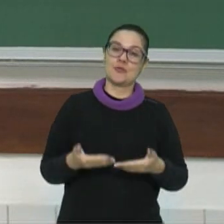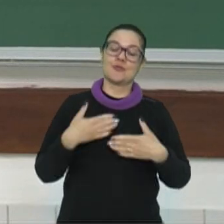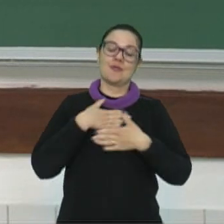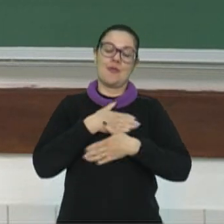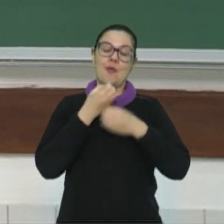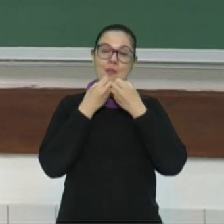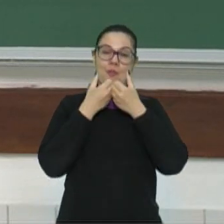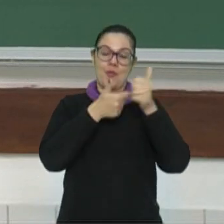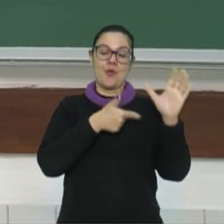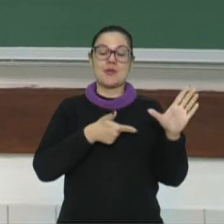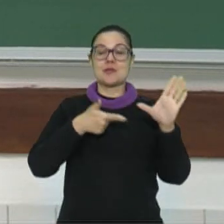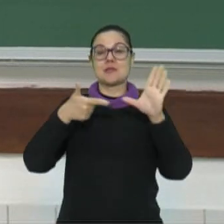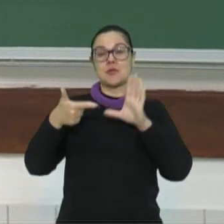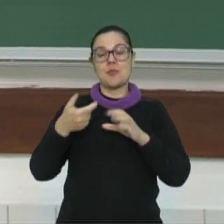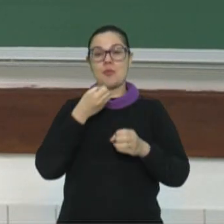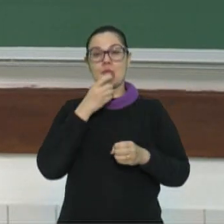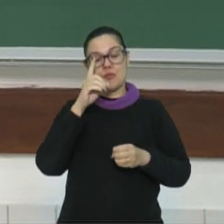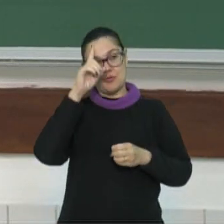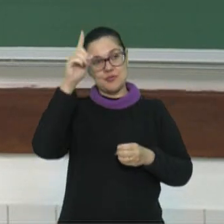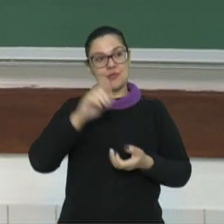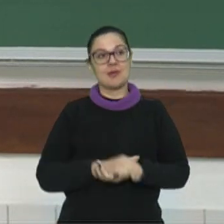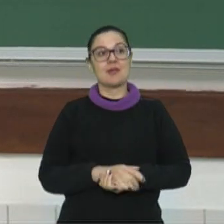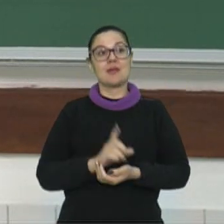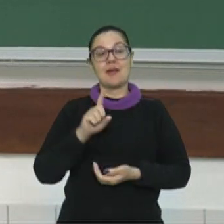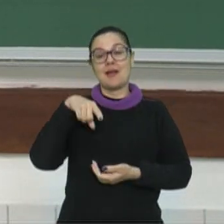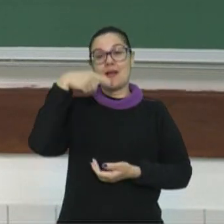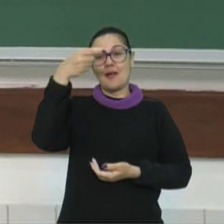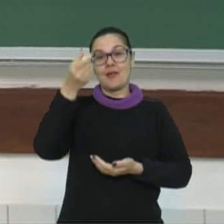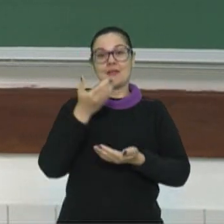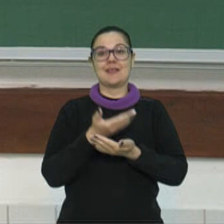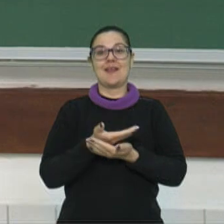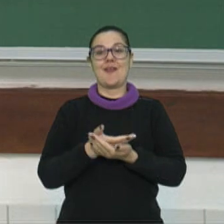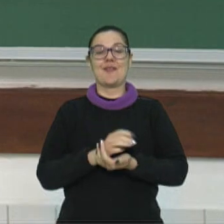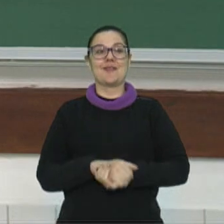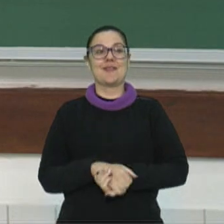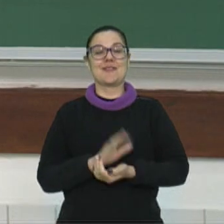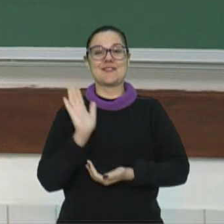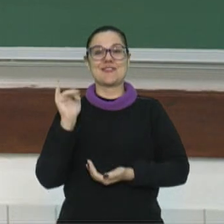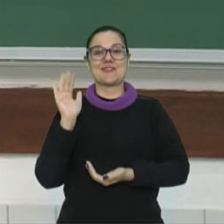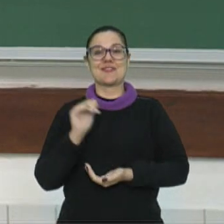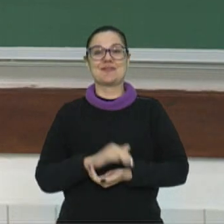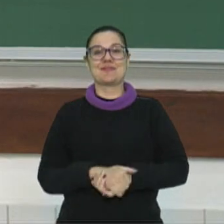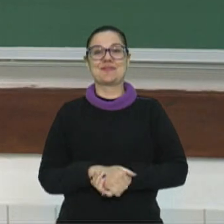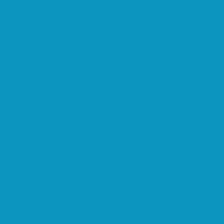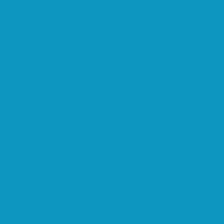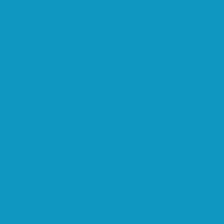uma ótima semana, um ótimo dia e até a nossa próxima aula. Tchau, tchau!